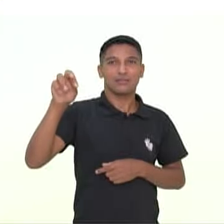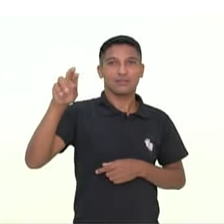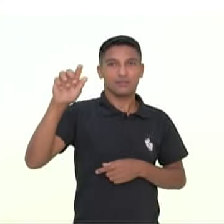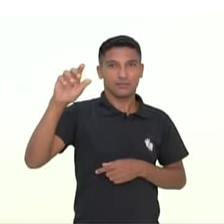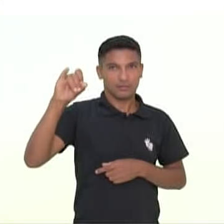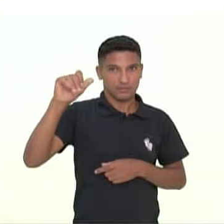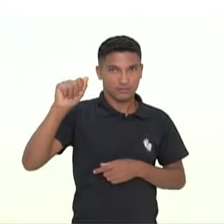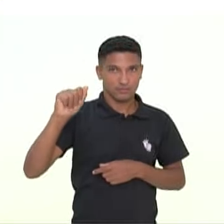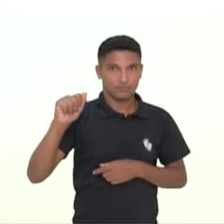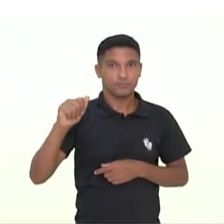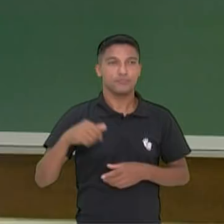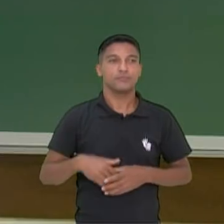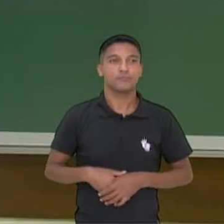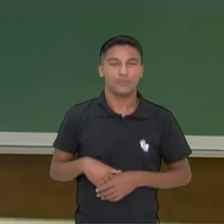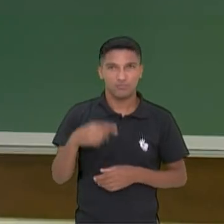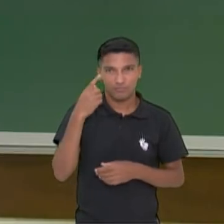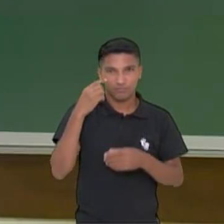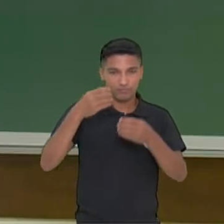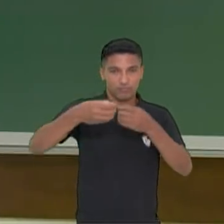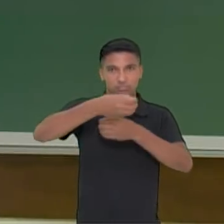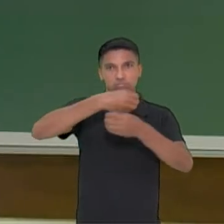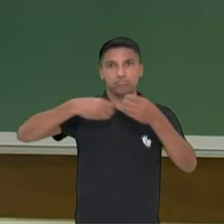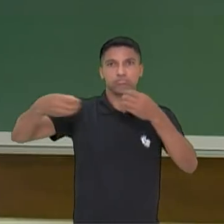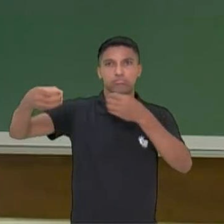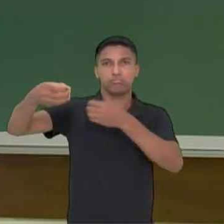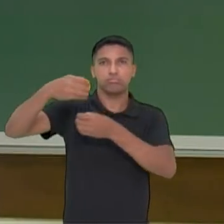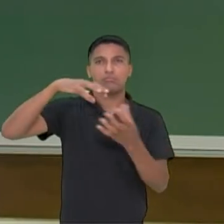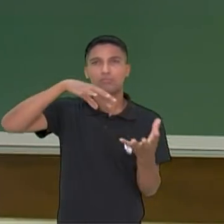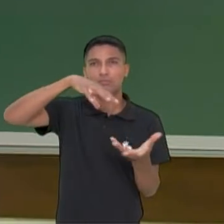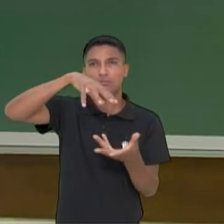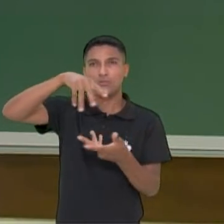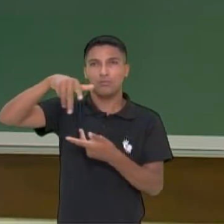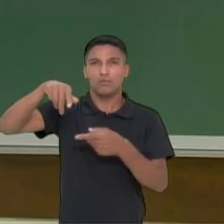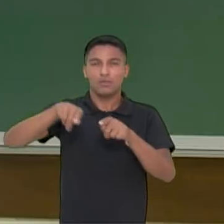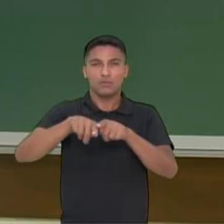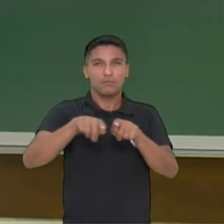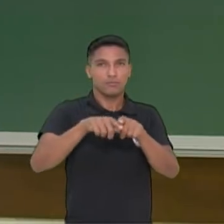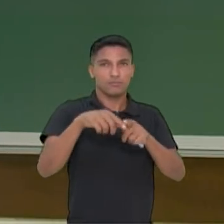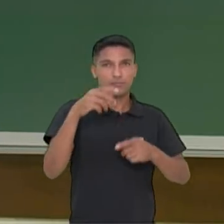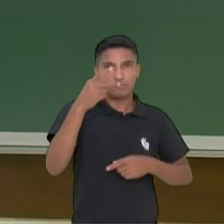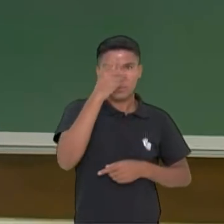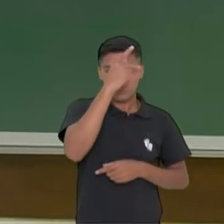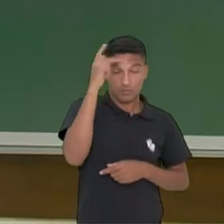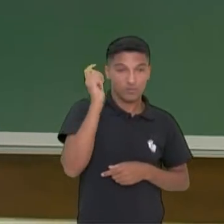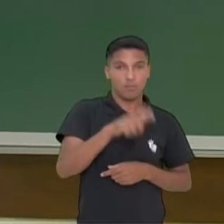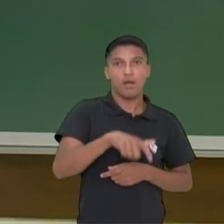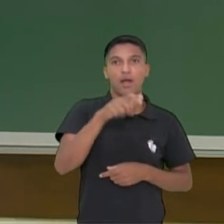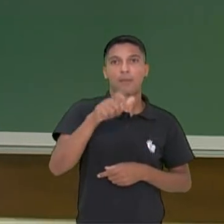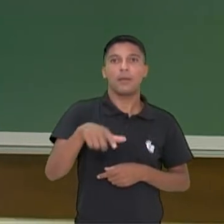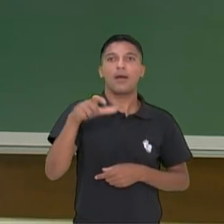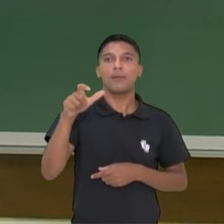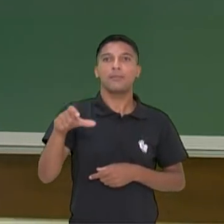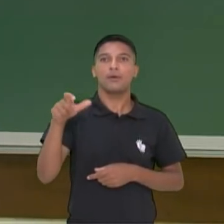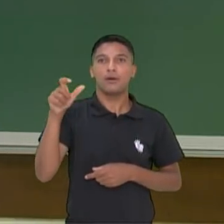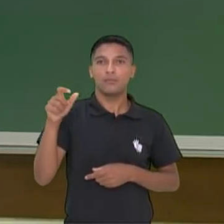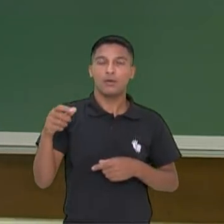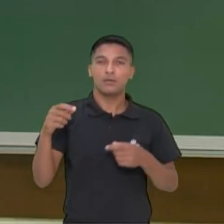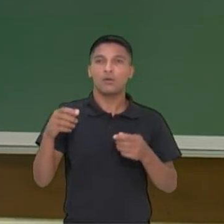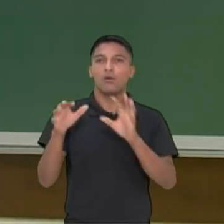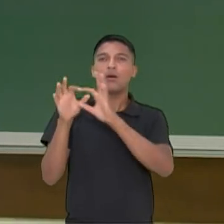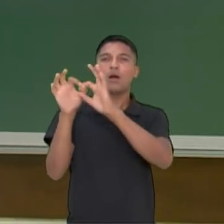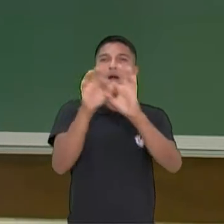o Aikijiu-Jitsu já era uma técnica milenar japonesa de defesa, E o que